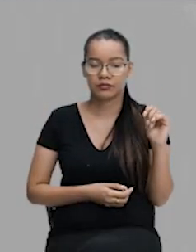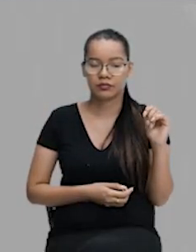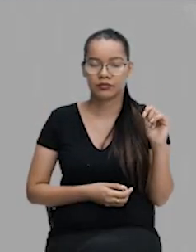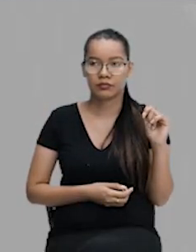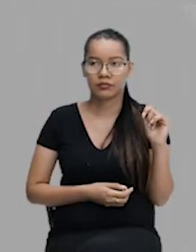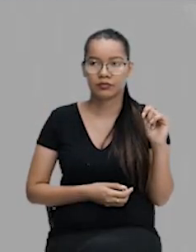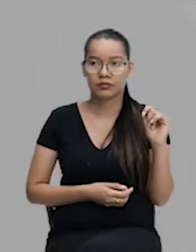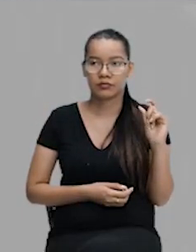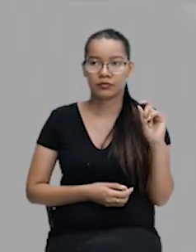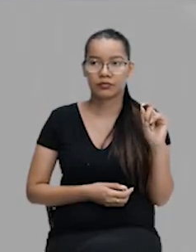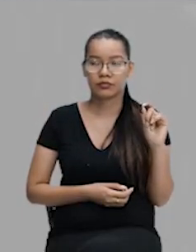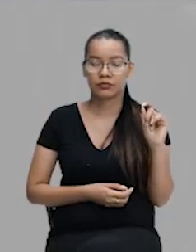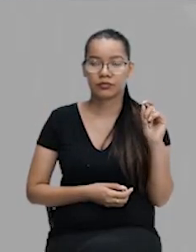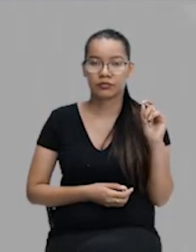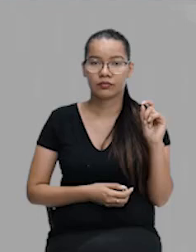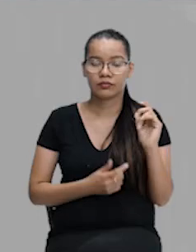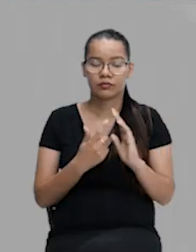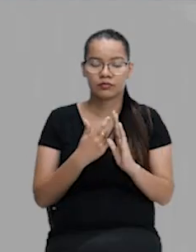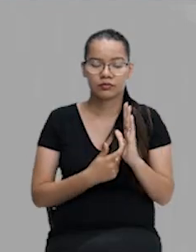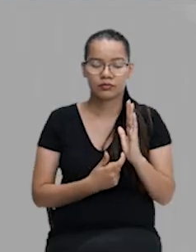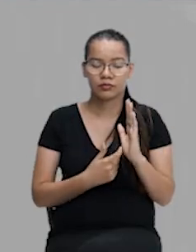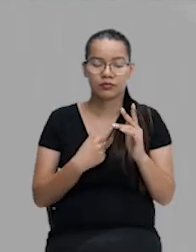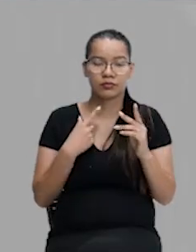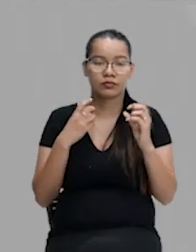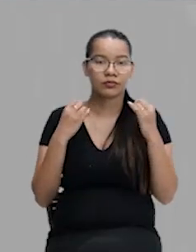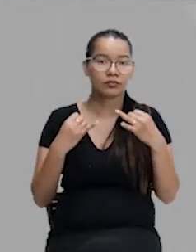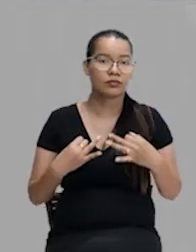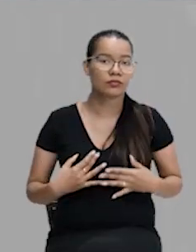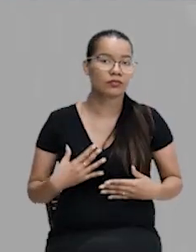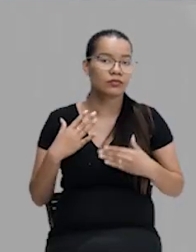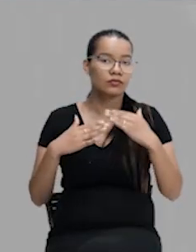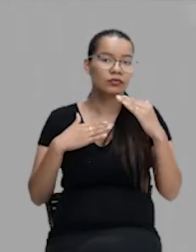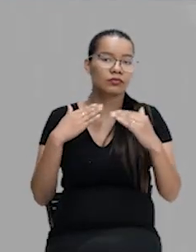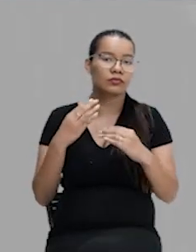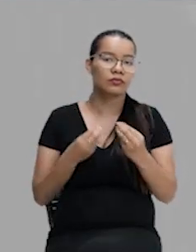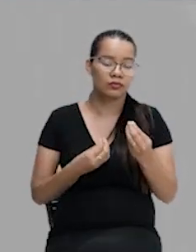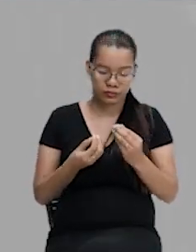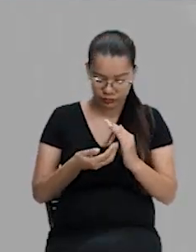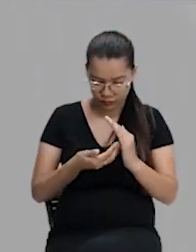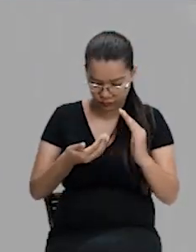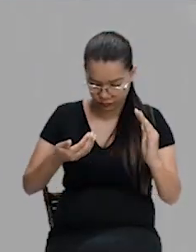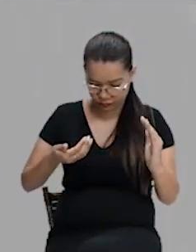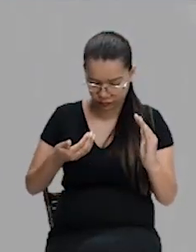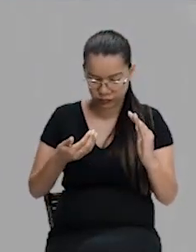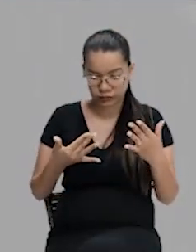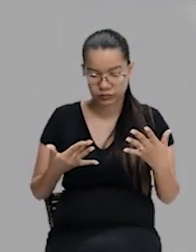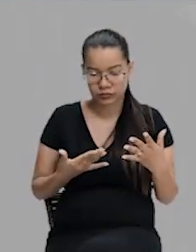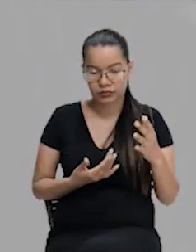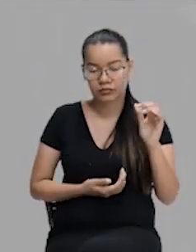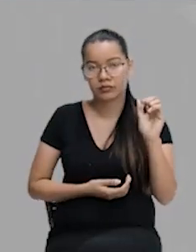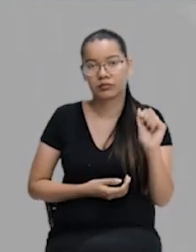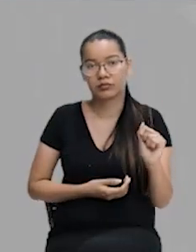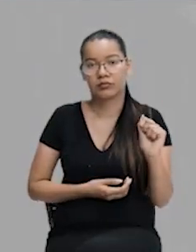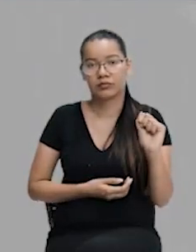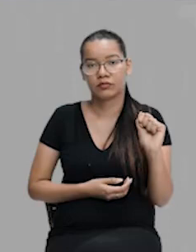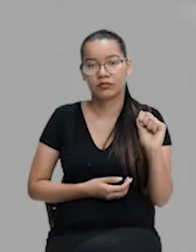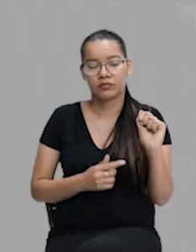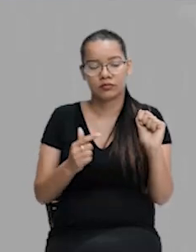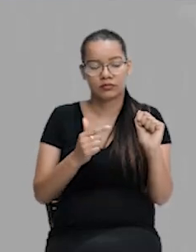ele fala aqui o processo para ser retirado esse sulfato de cálcio. Então, a letra A quer que a